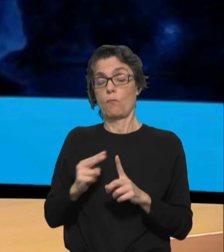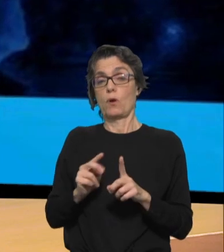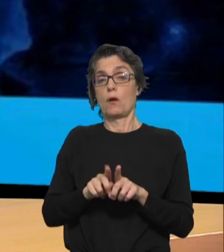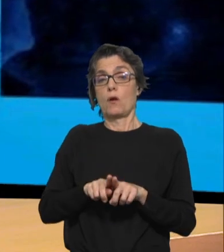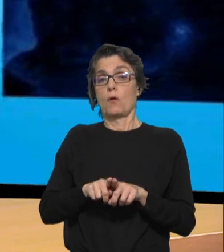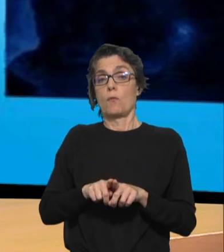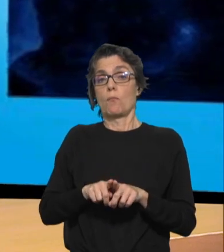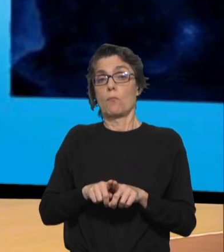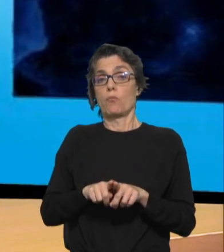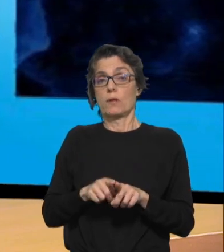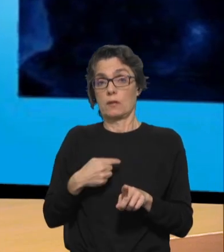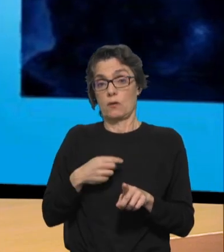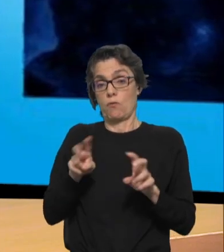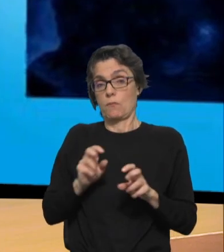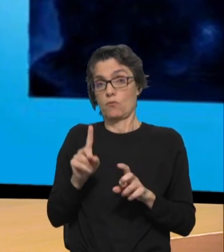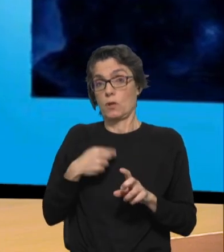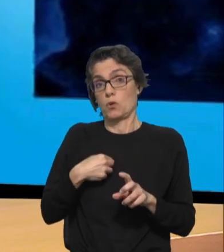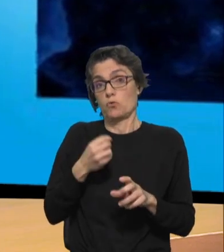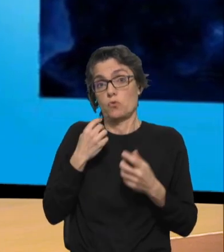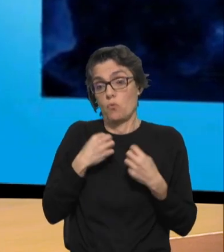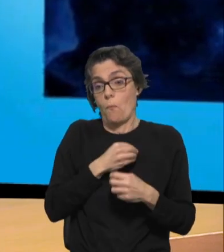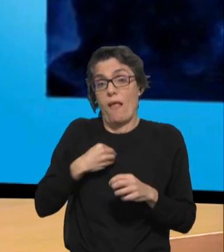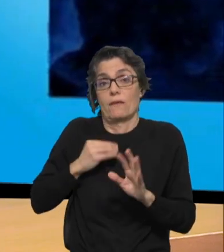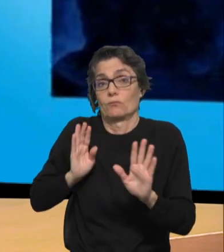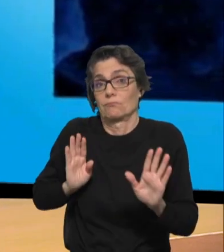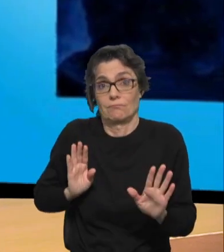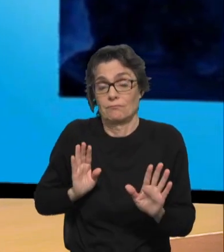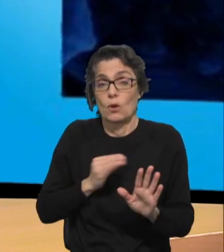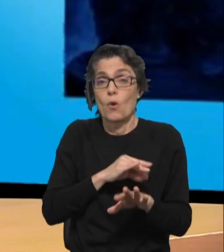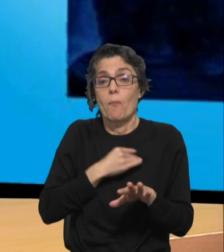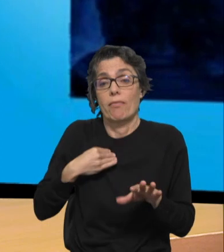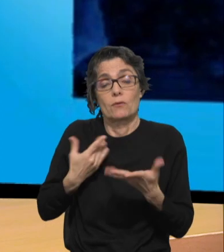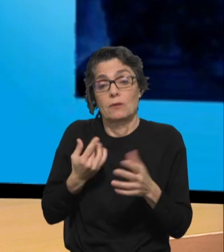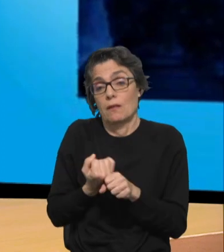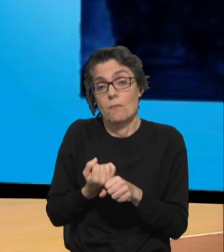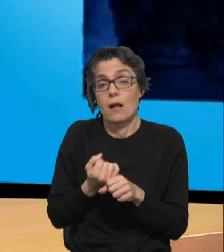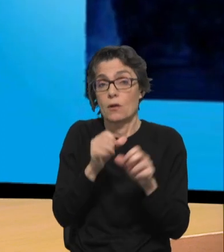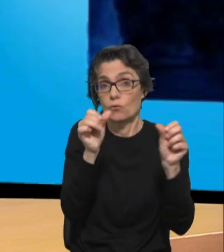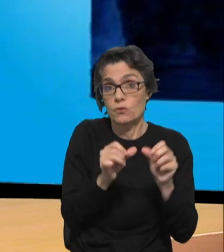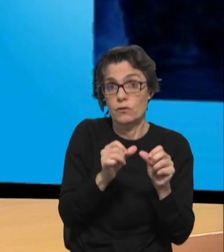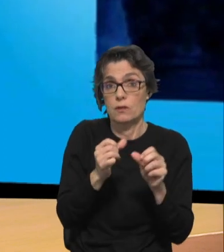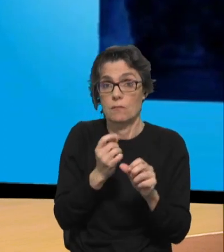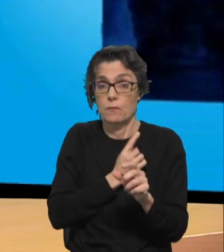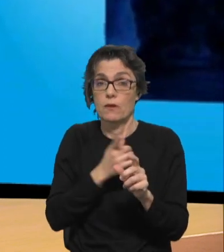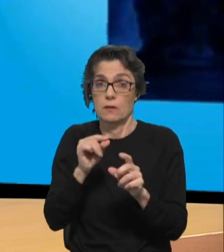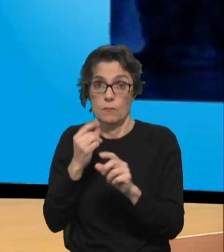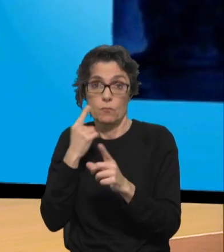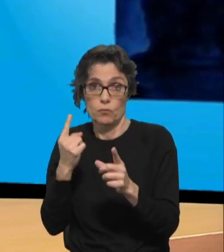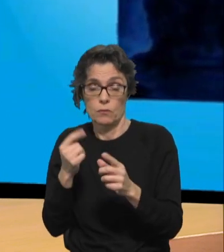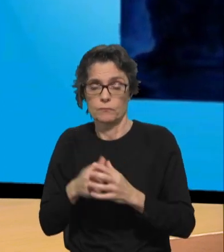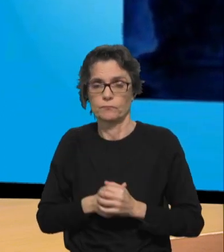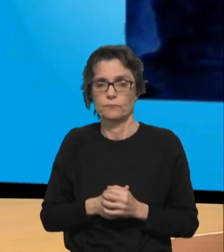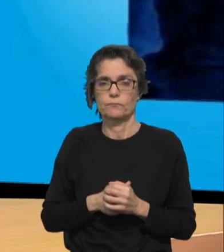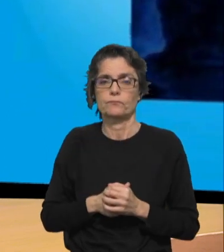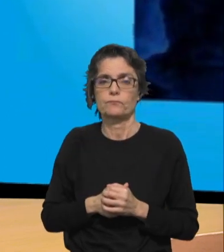do tema. Eu sou simplesmente um médico que trabalha no sistema, aliás, nos 2 sistemas. Eu também trabalho no sistema privado de saúde. E aquilo que me parece que